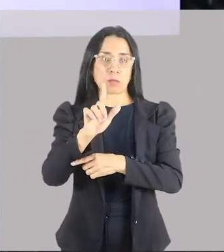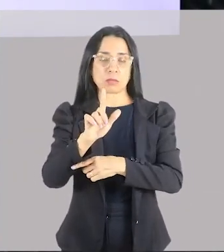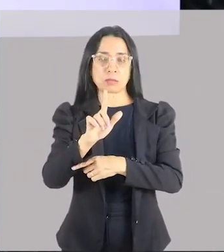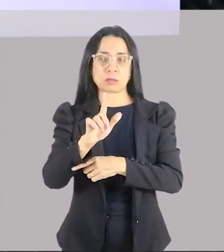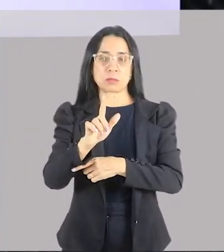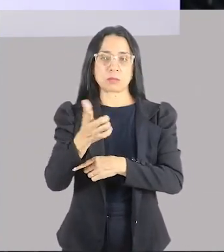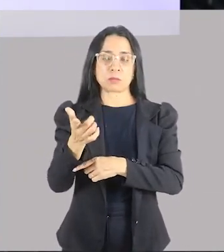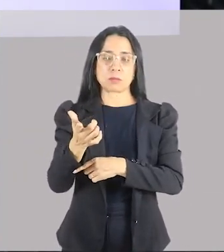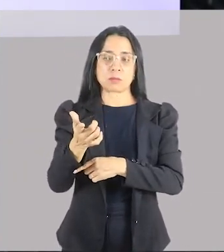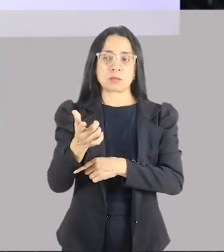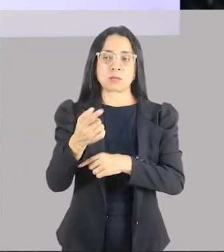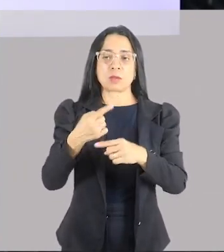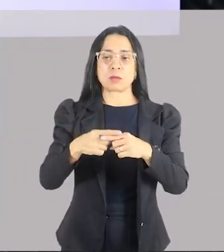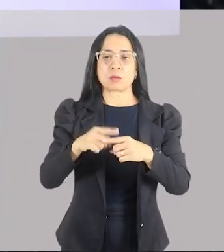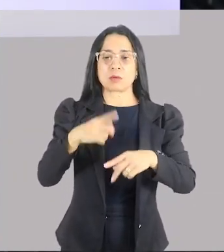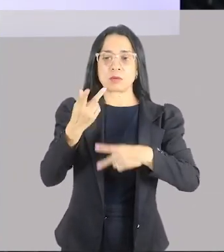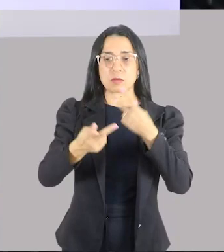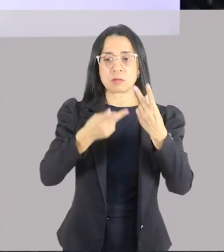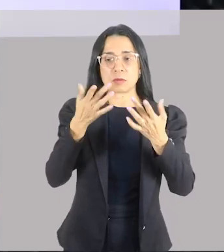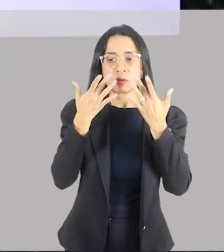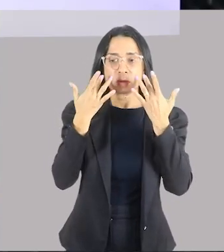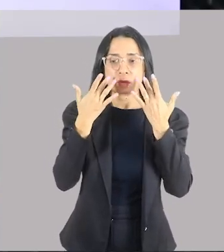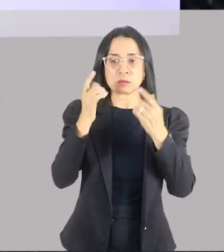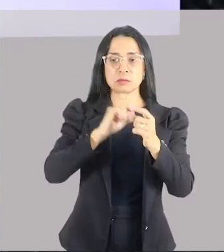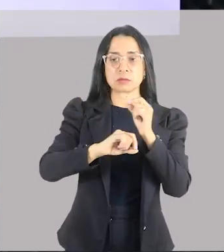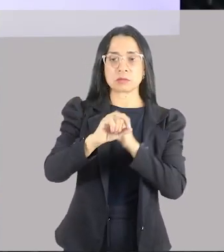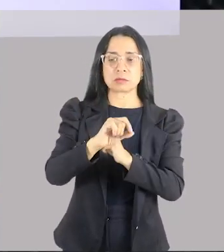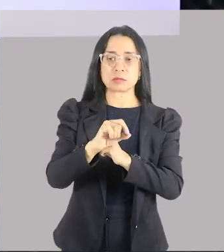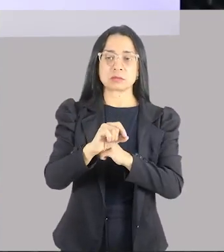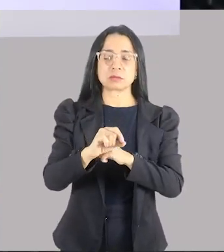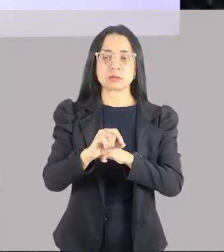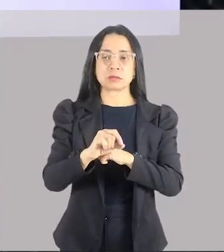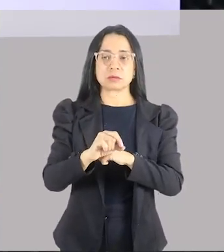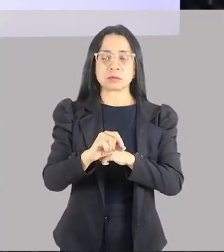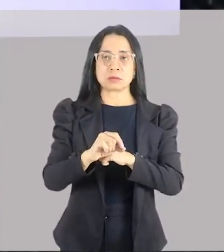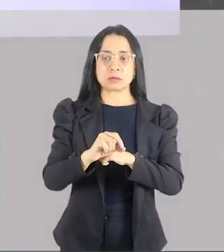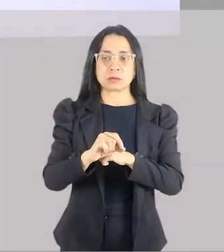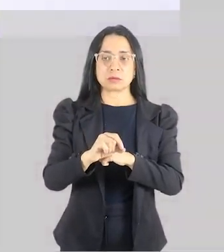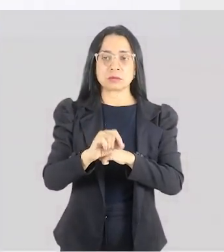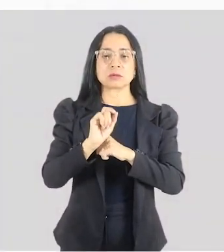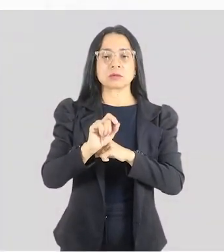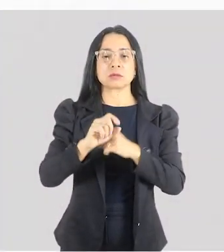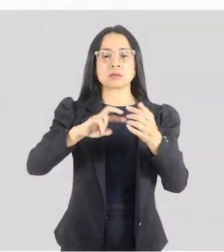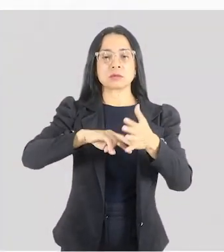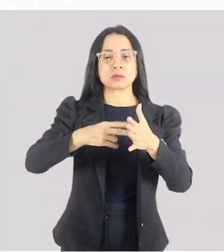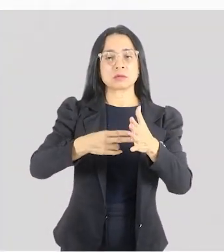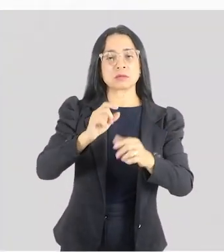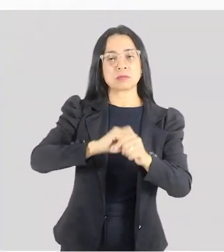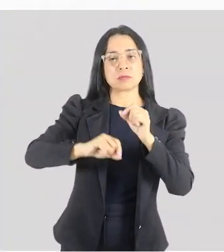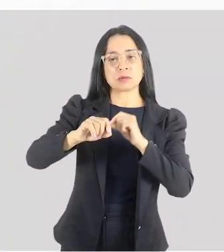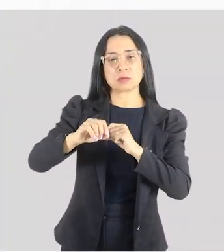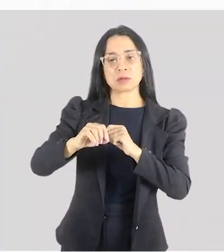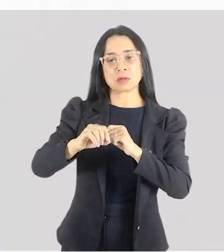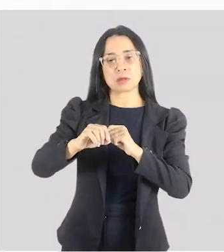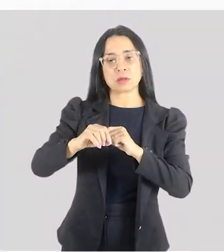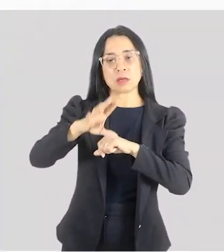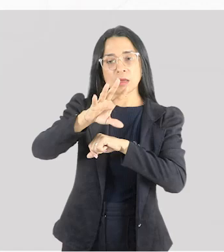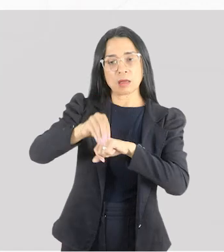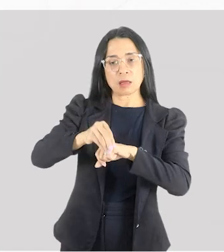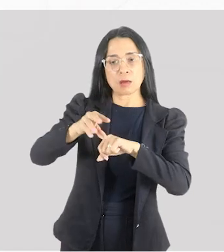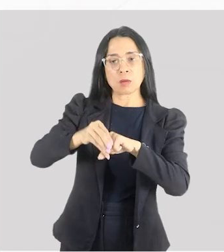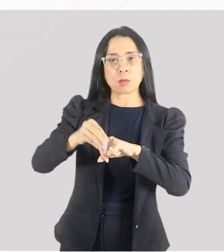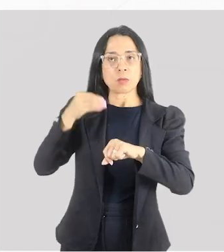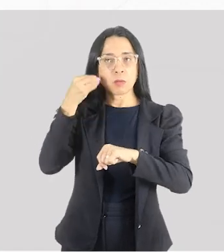outra aqui. Não é porque fala da arte necessariamente que será empirista, não. Porque se